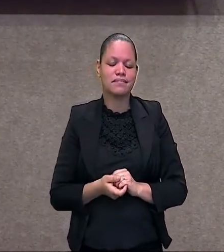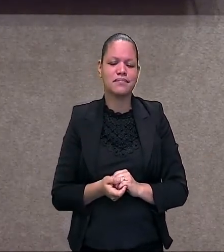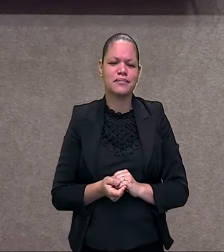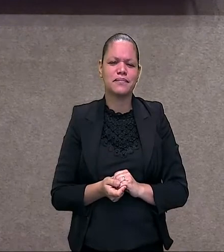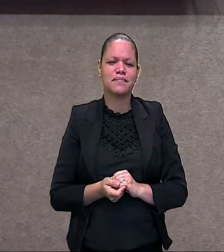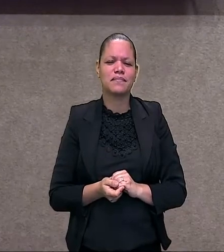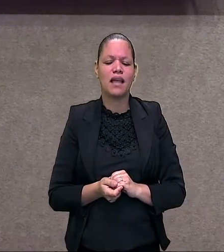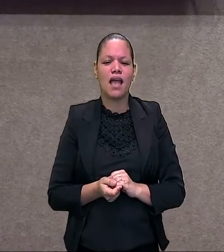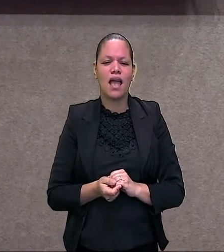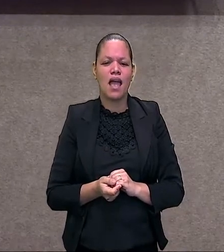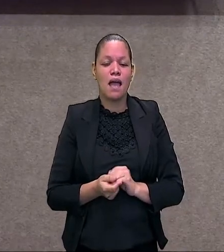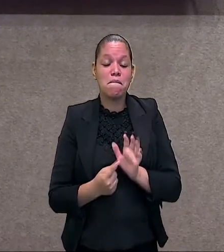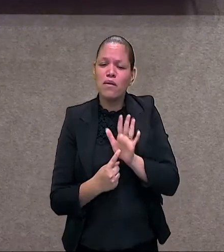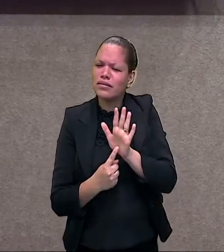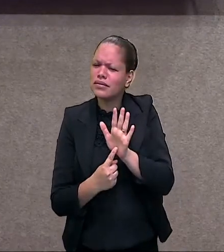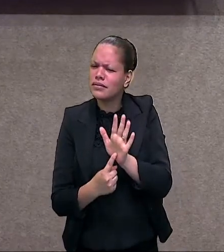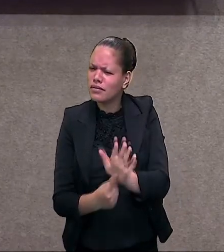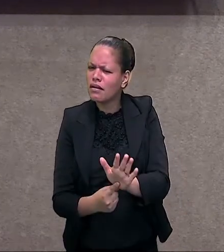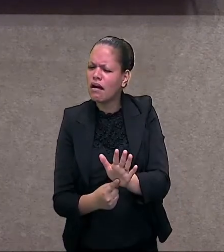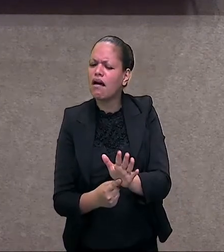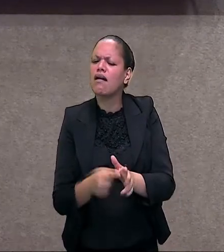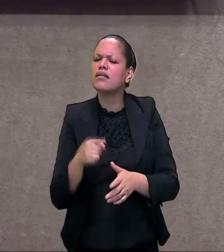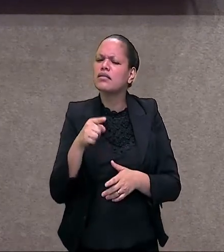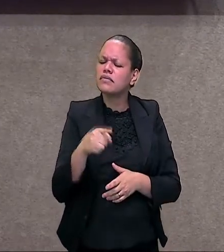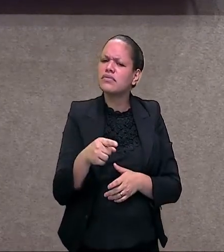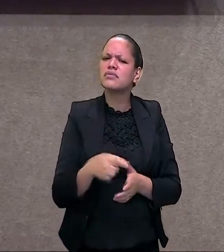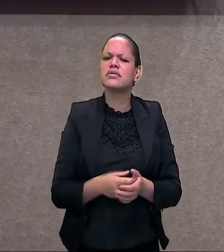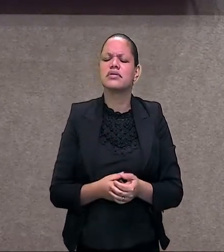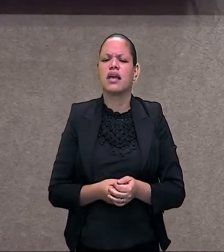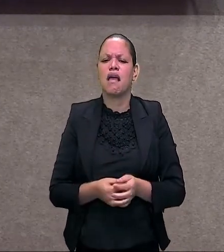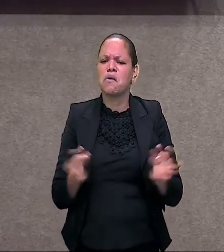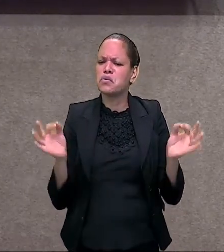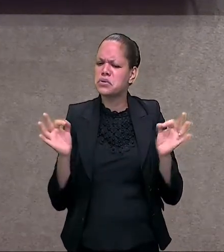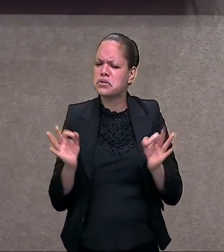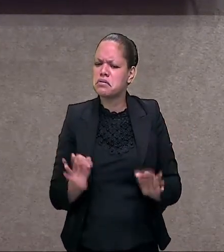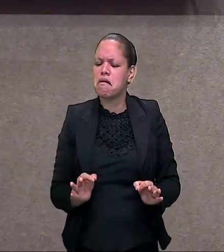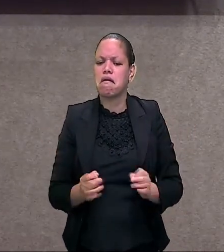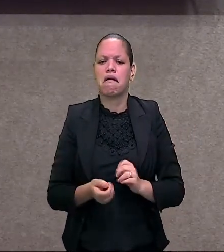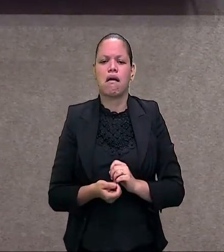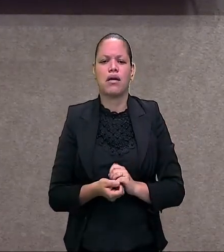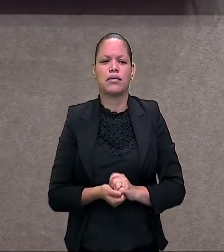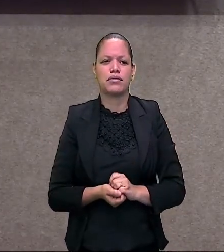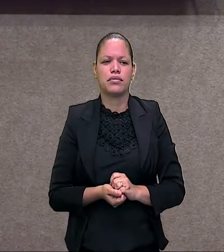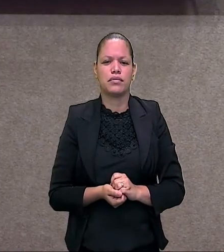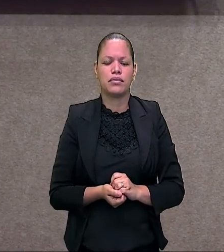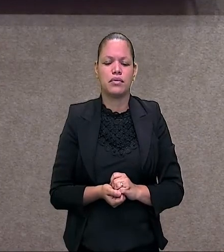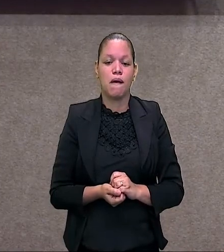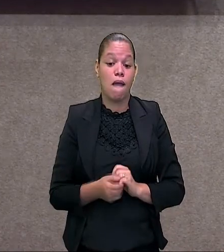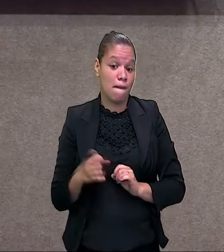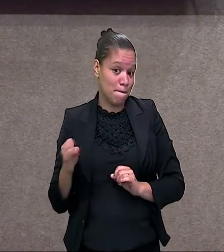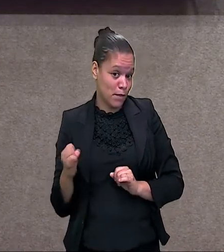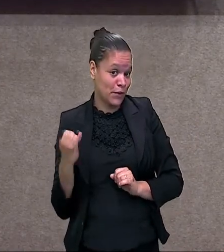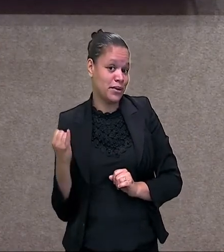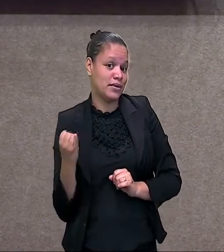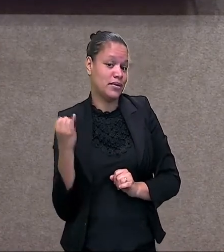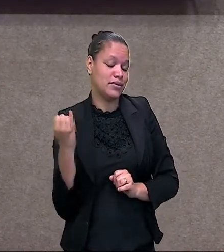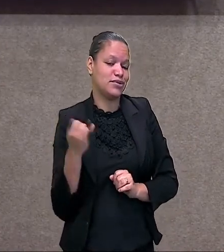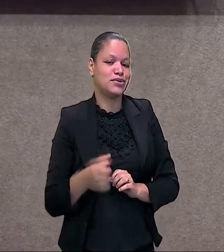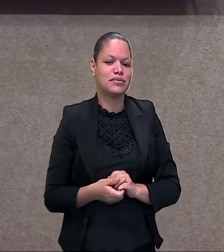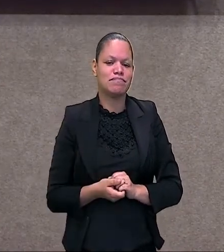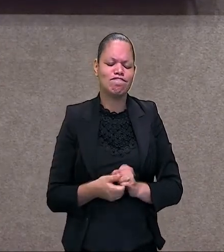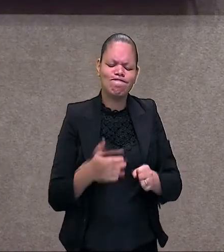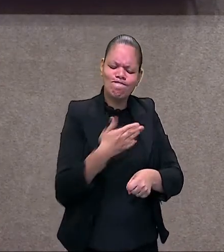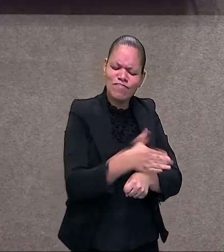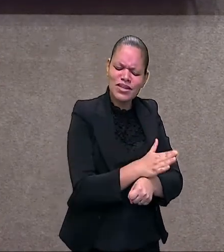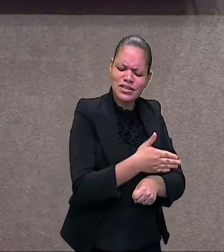dúvidas, trocando ideias com você. É muito bom esse relacionamento, já que a gente não pode estar pertinho. E